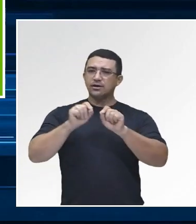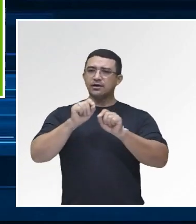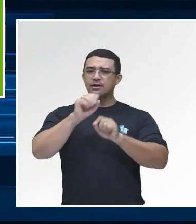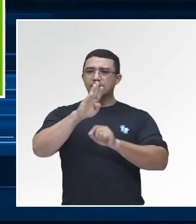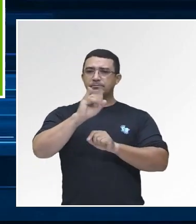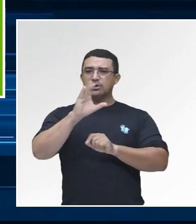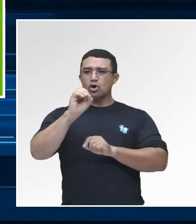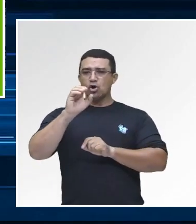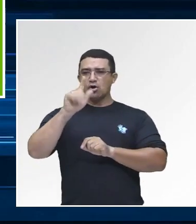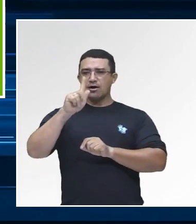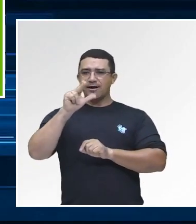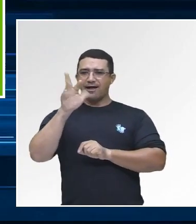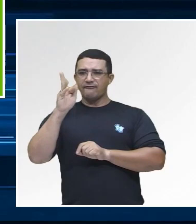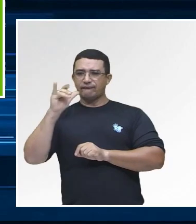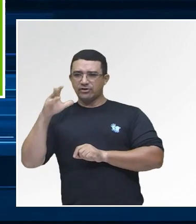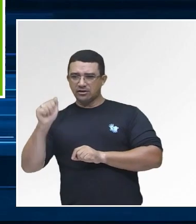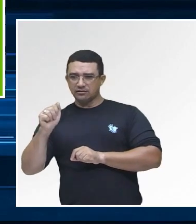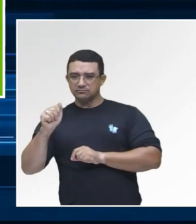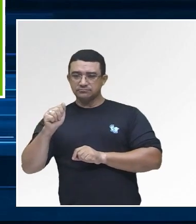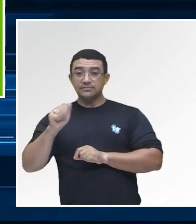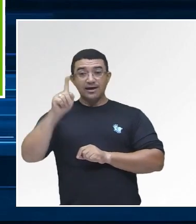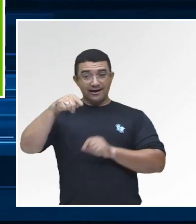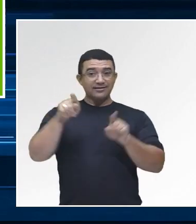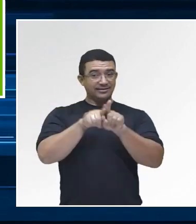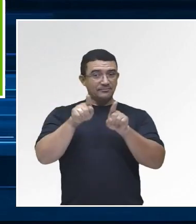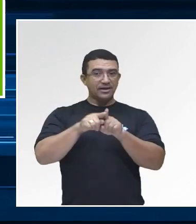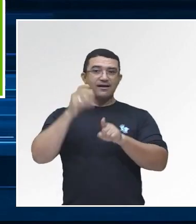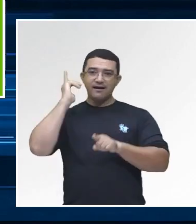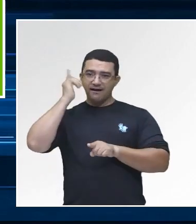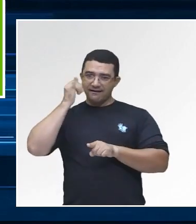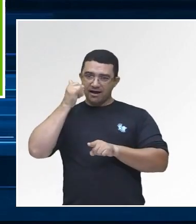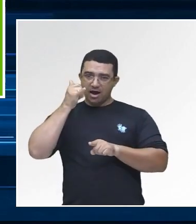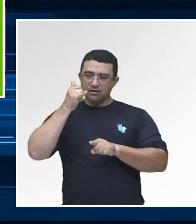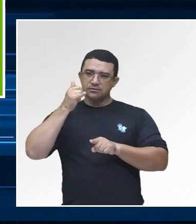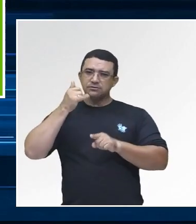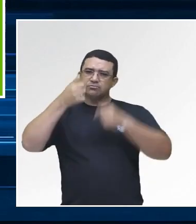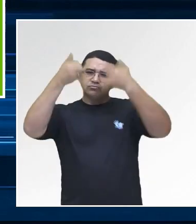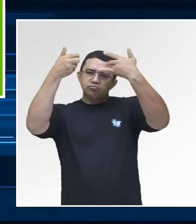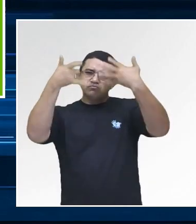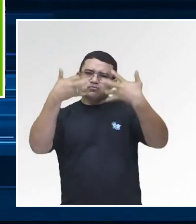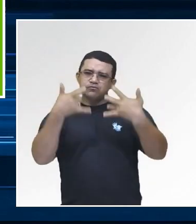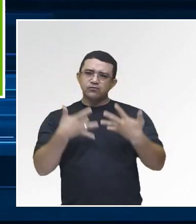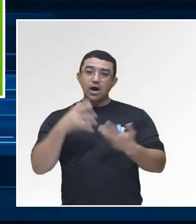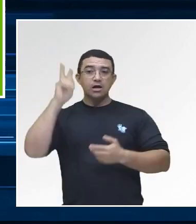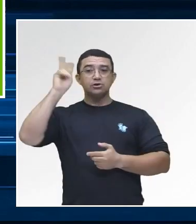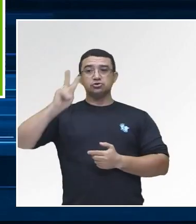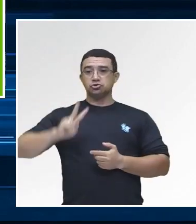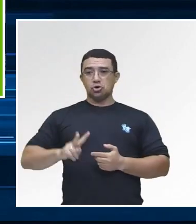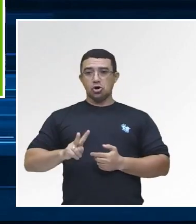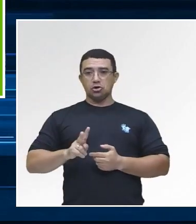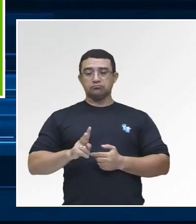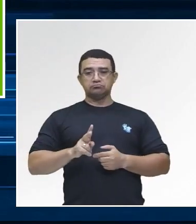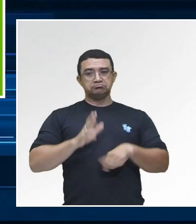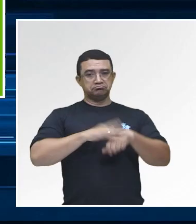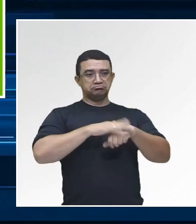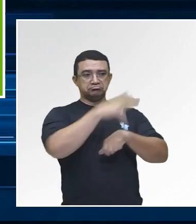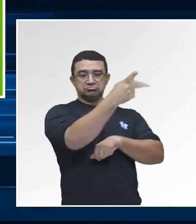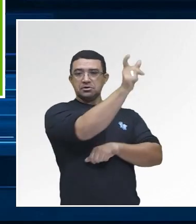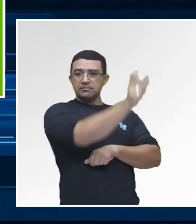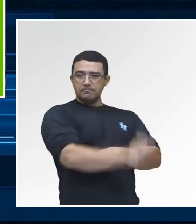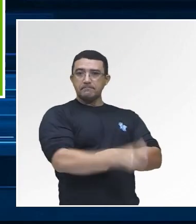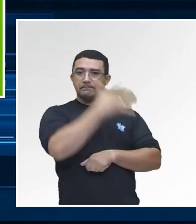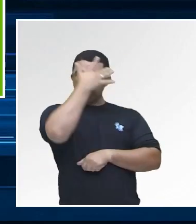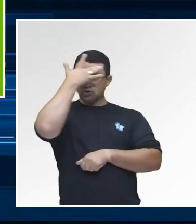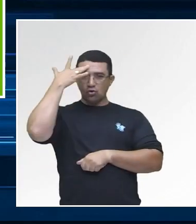biografia, porque é narrar, vai contar uma história de alguém, né? Por isso que